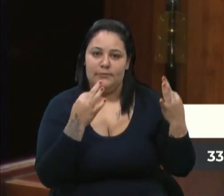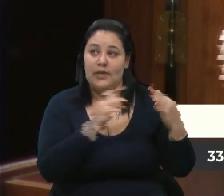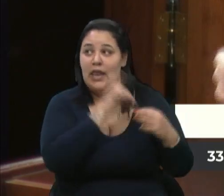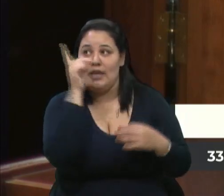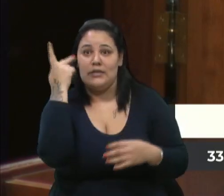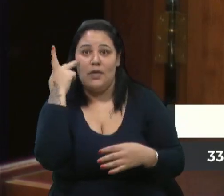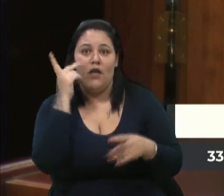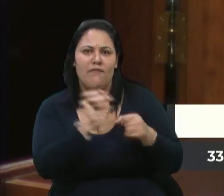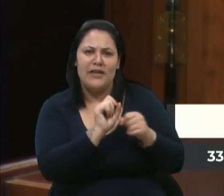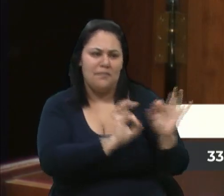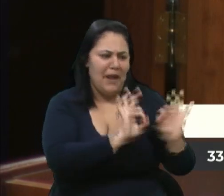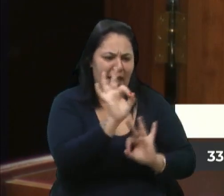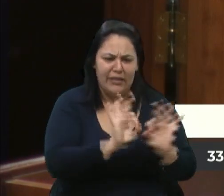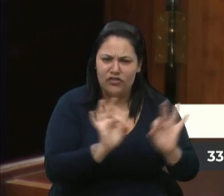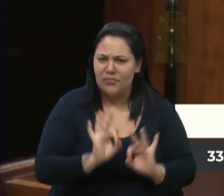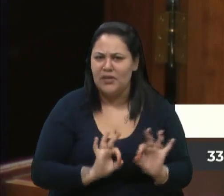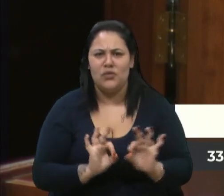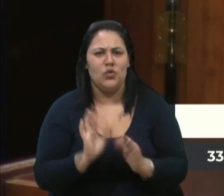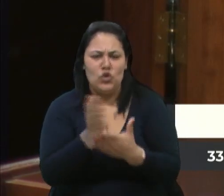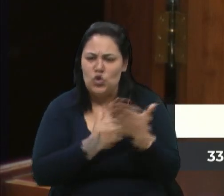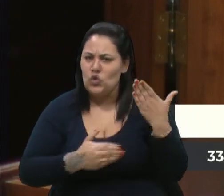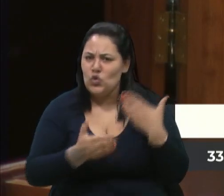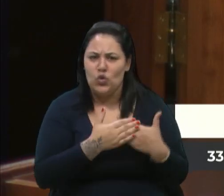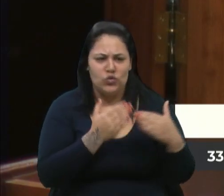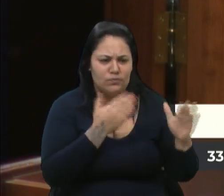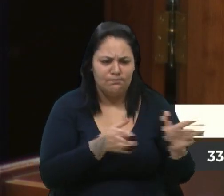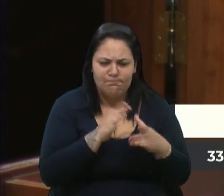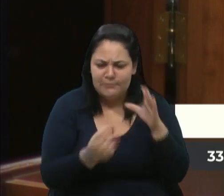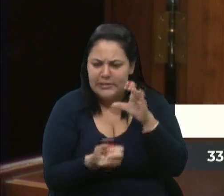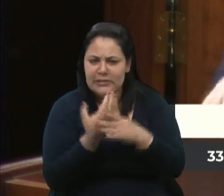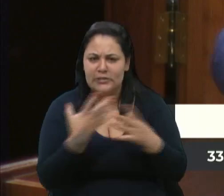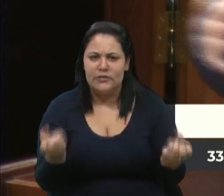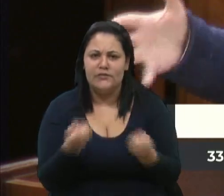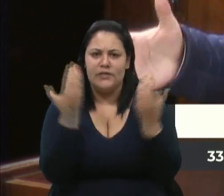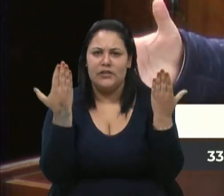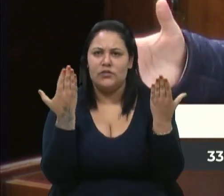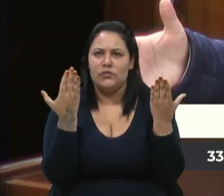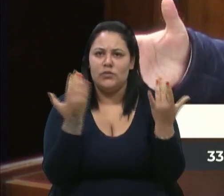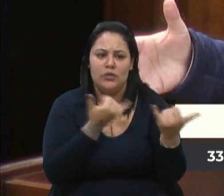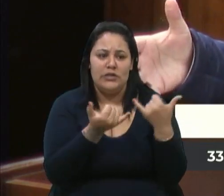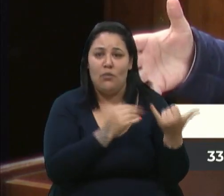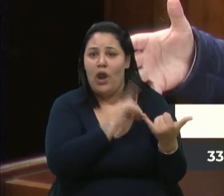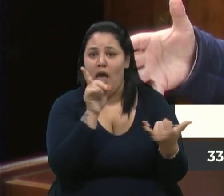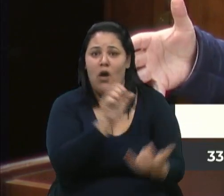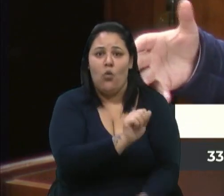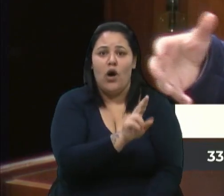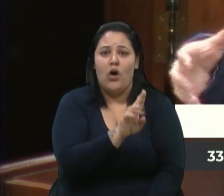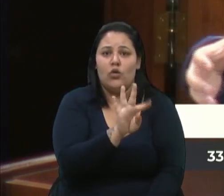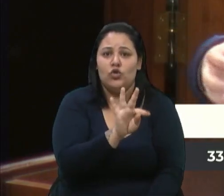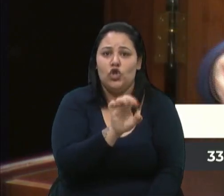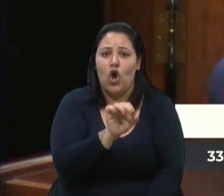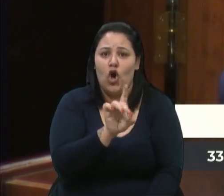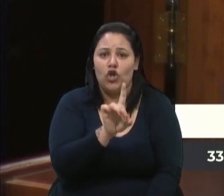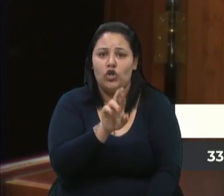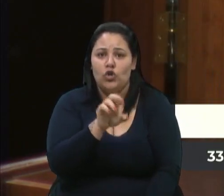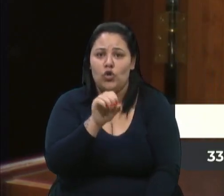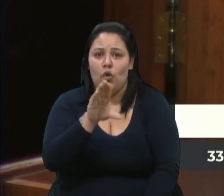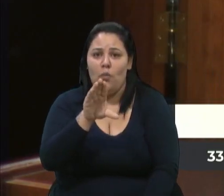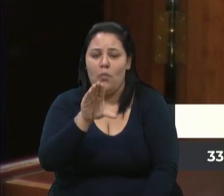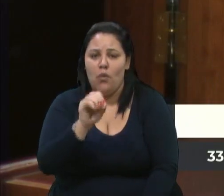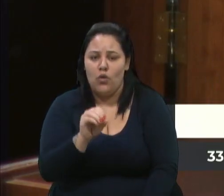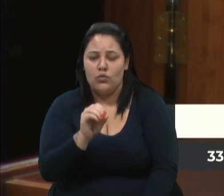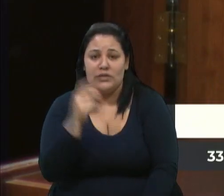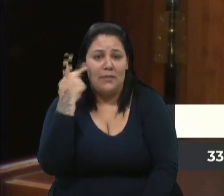planejamento, organização, produção de eventos. Né? O Autódromo de São Paulo não tem mais data. Né? Eles vão